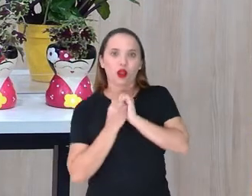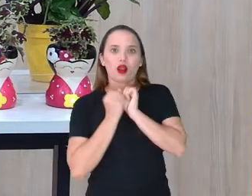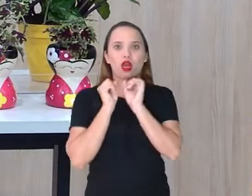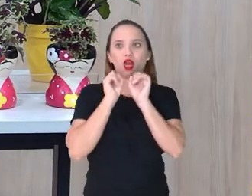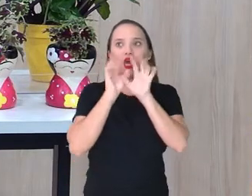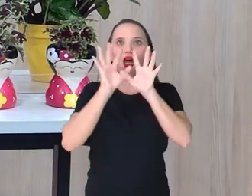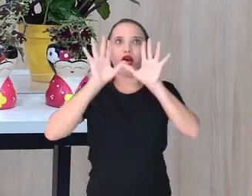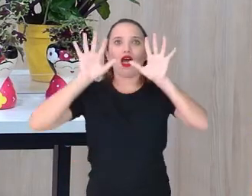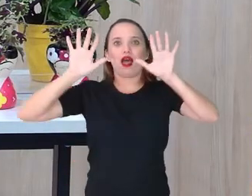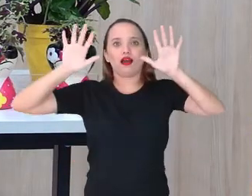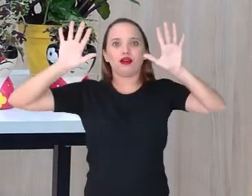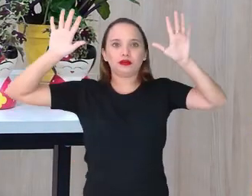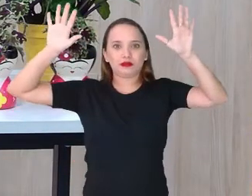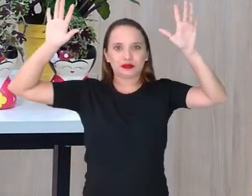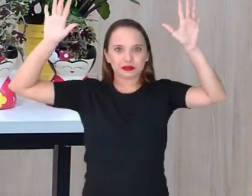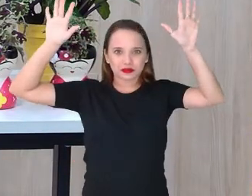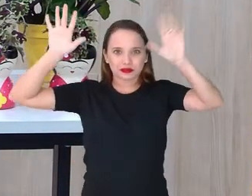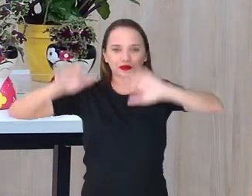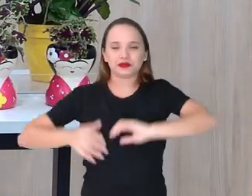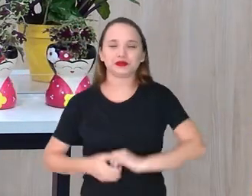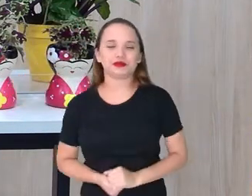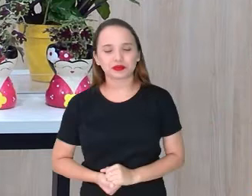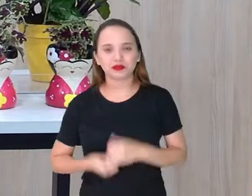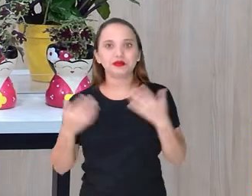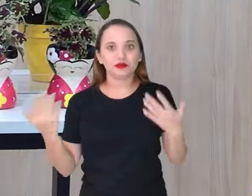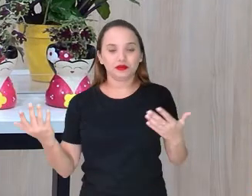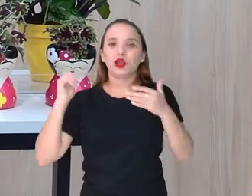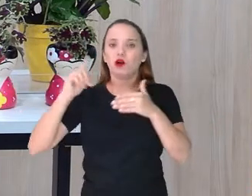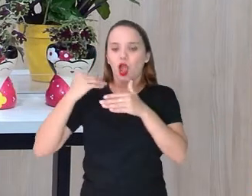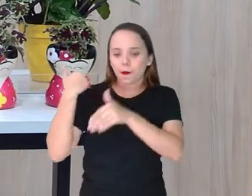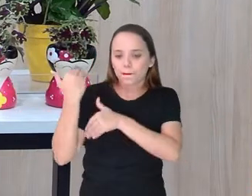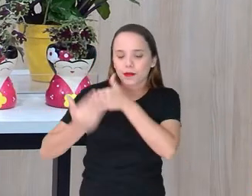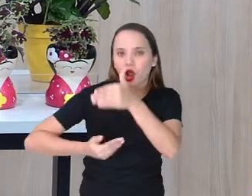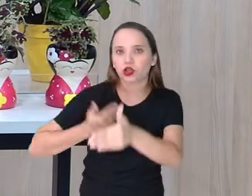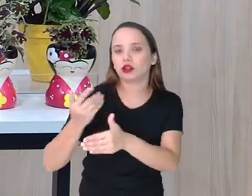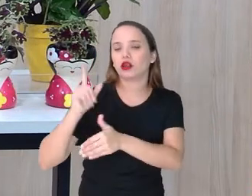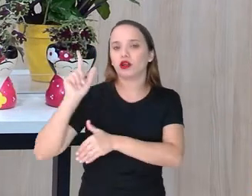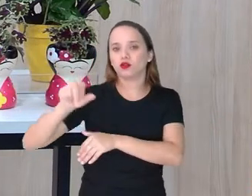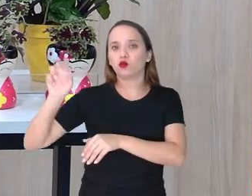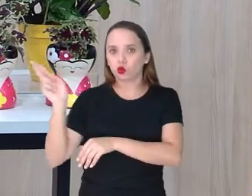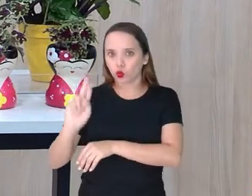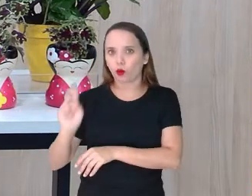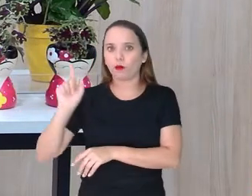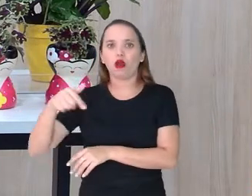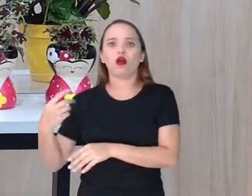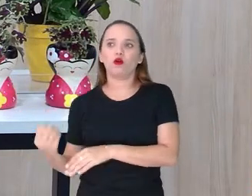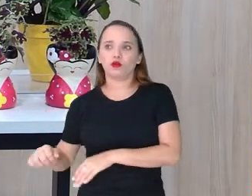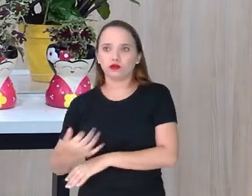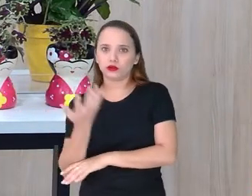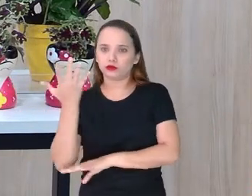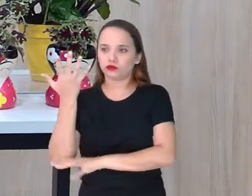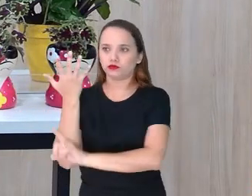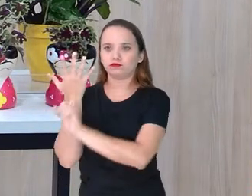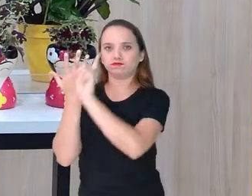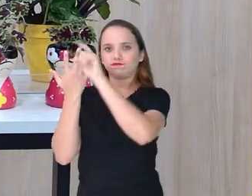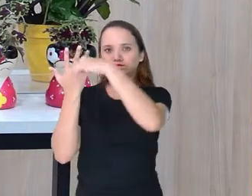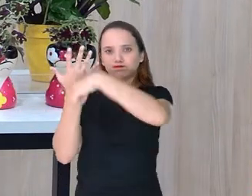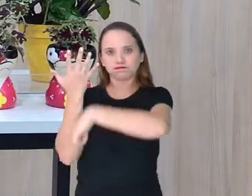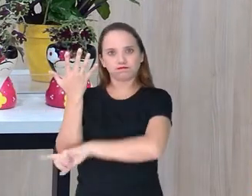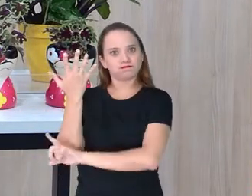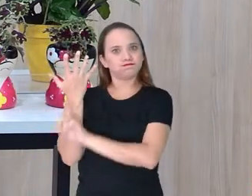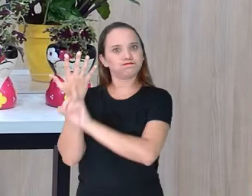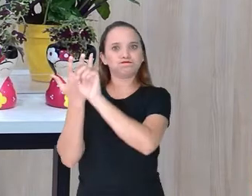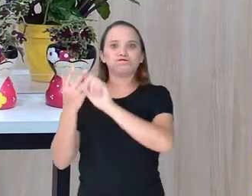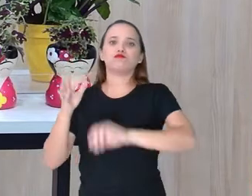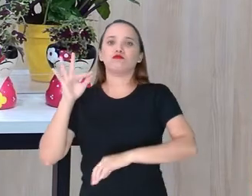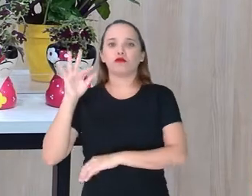liberado para o ambiente. Então, esse processo é chamado de fotossíntese. Agora, lembrando a vocês